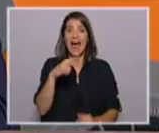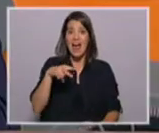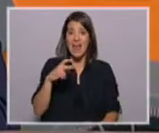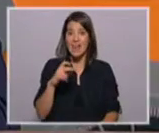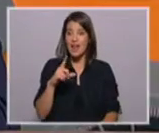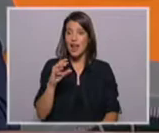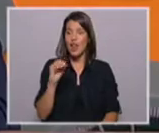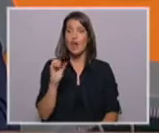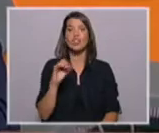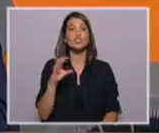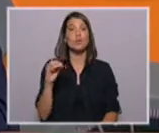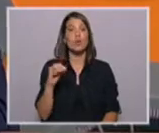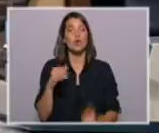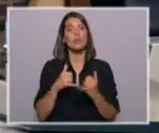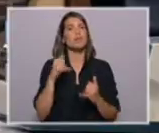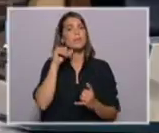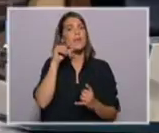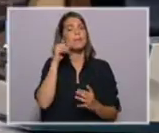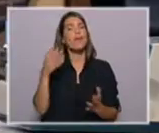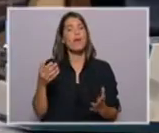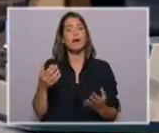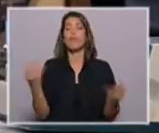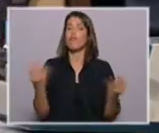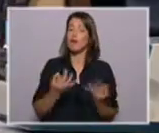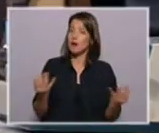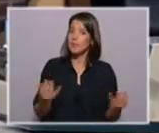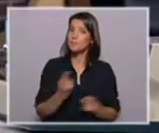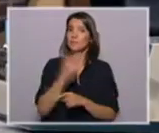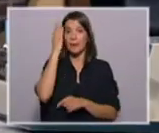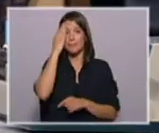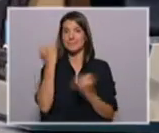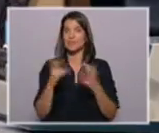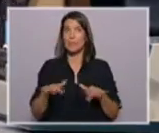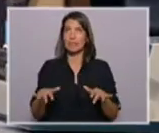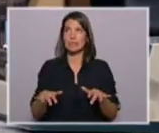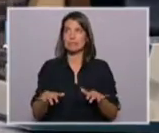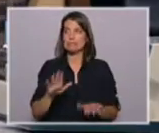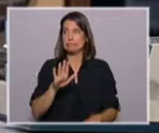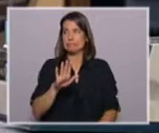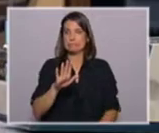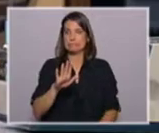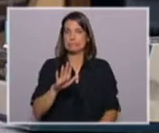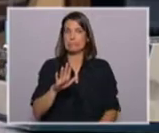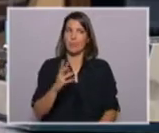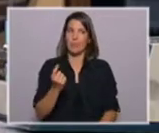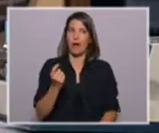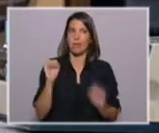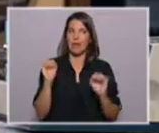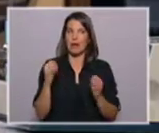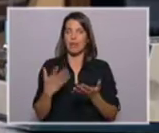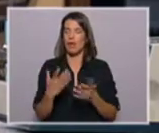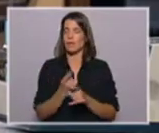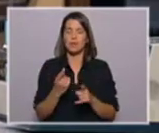A capacidade... Eu acho que dizer capacidade informática é um insulto, se calhar, para os tempos de hoje. Mas a